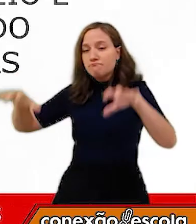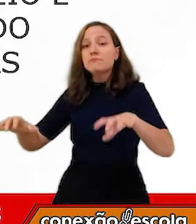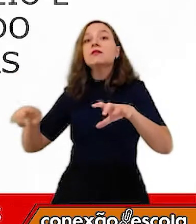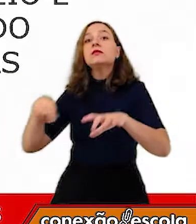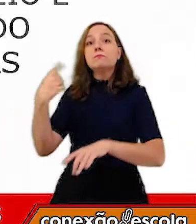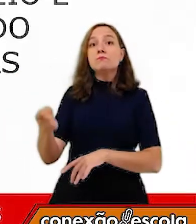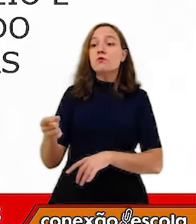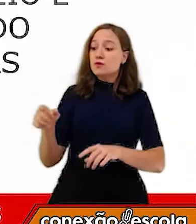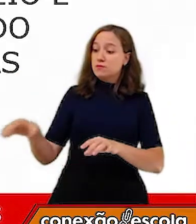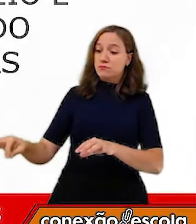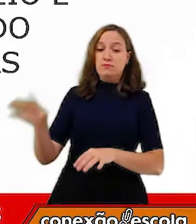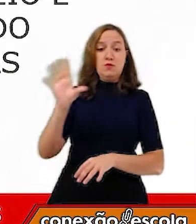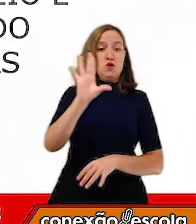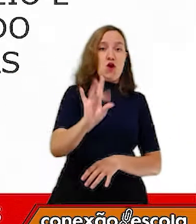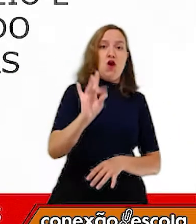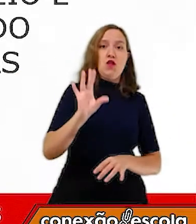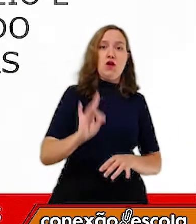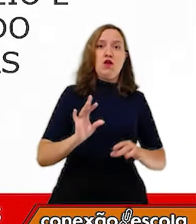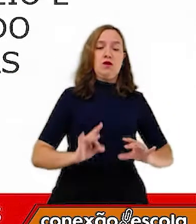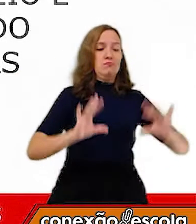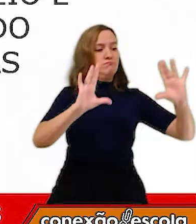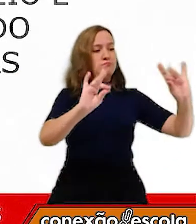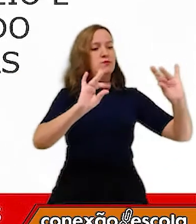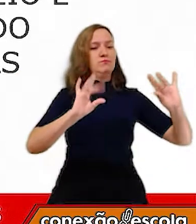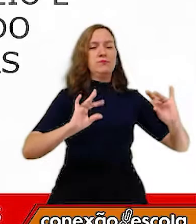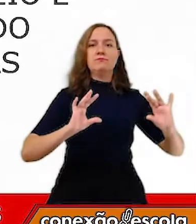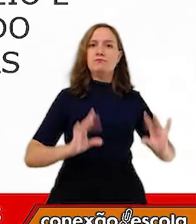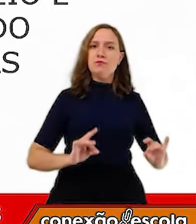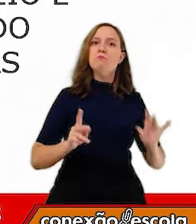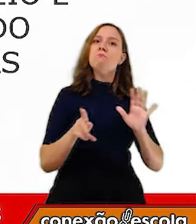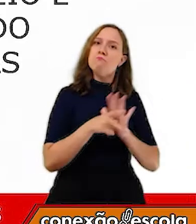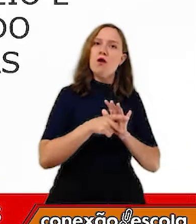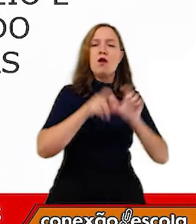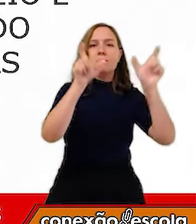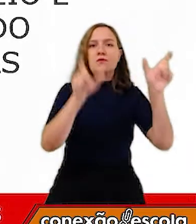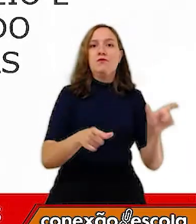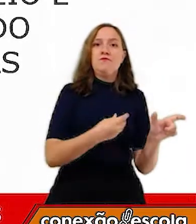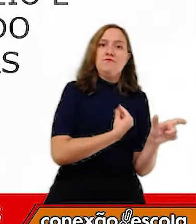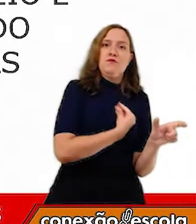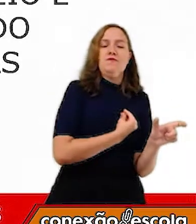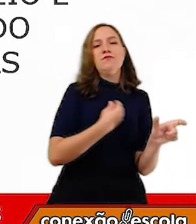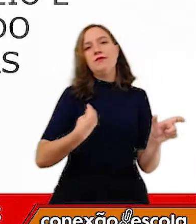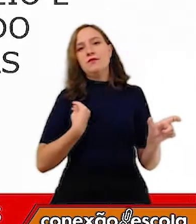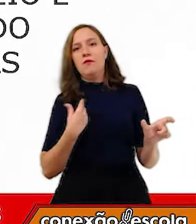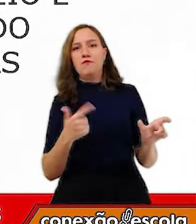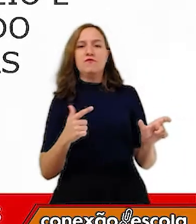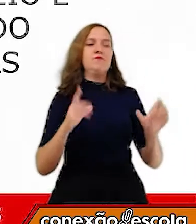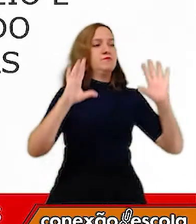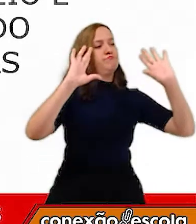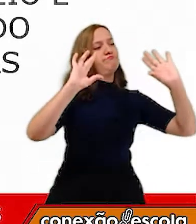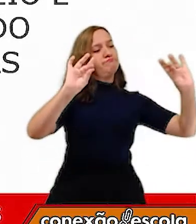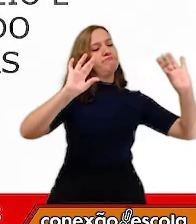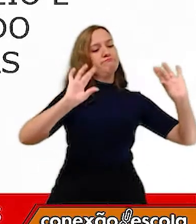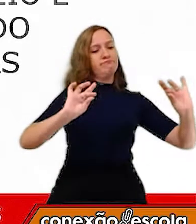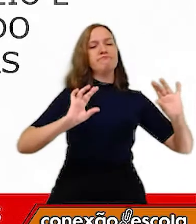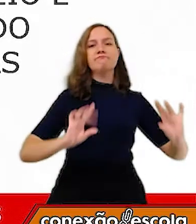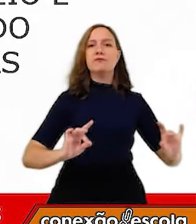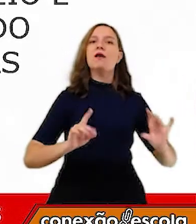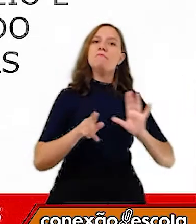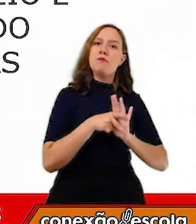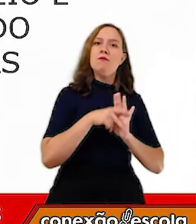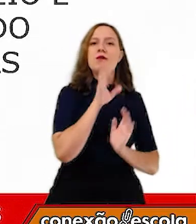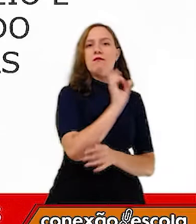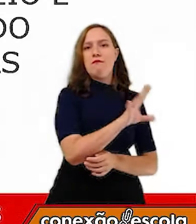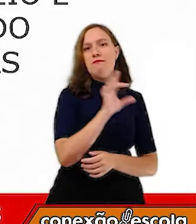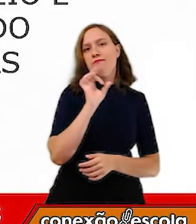depois colar as figuras no espaço que pertence. Os seres vivos no espaço dos seres vivos,